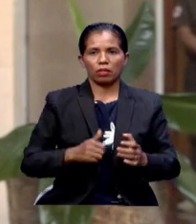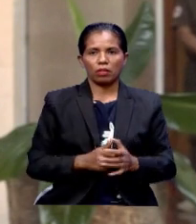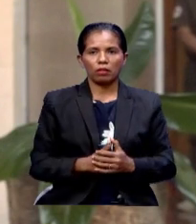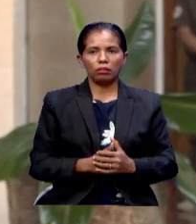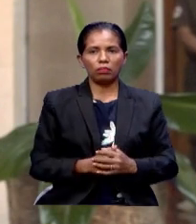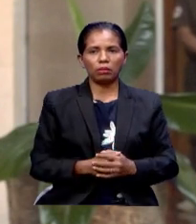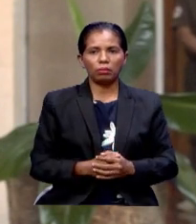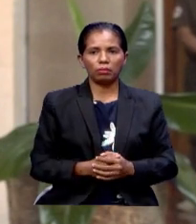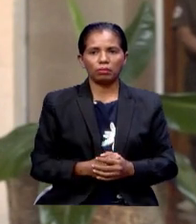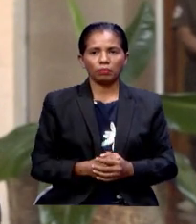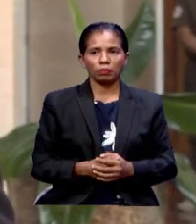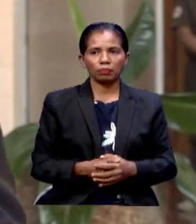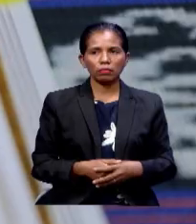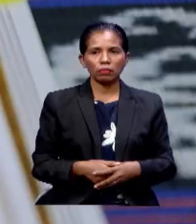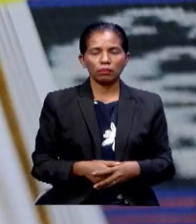Alemanha.